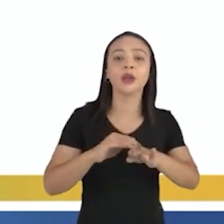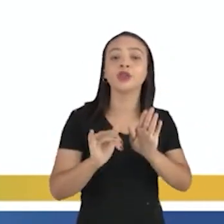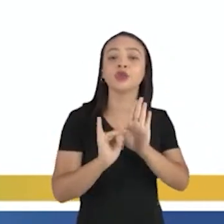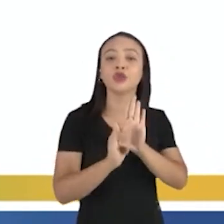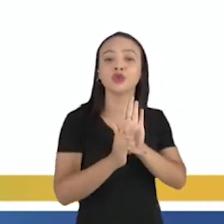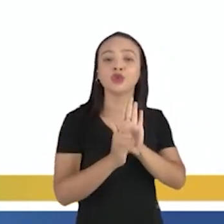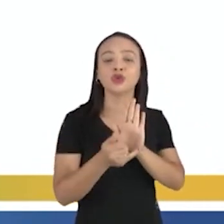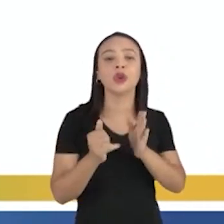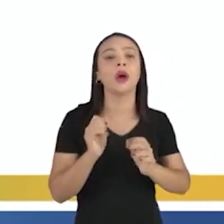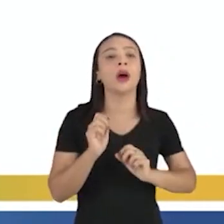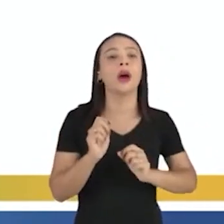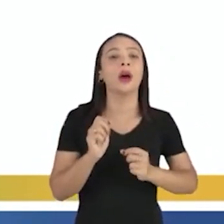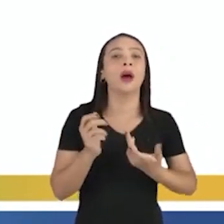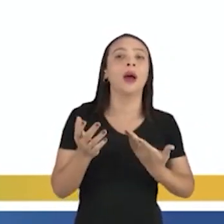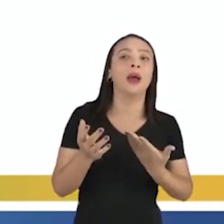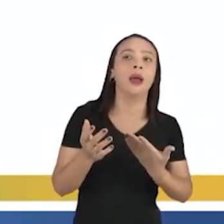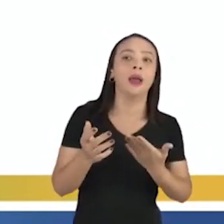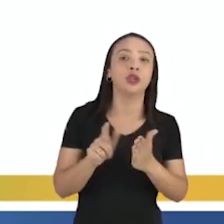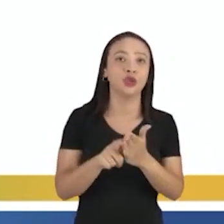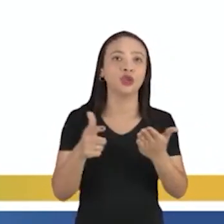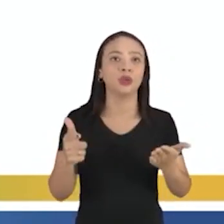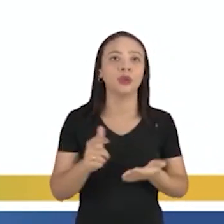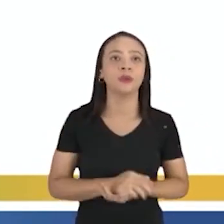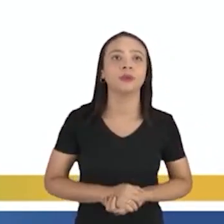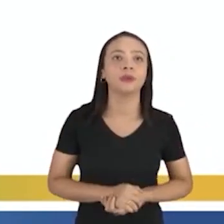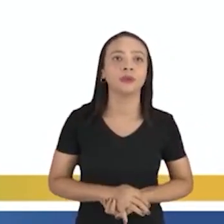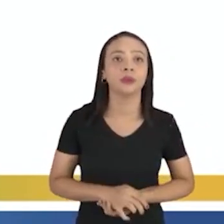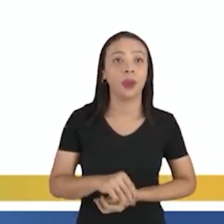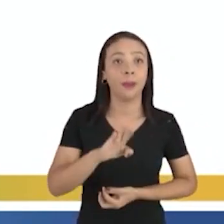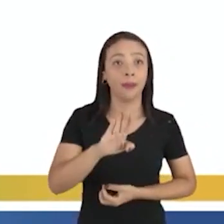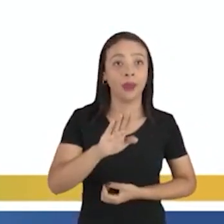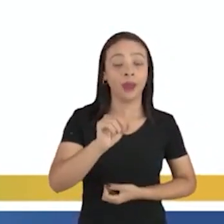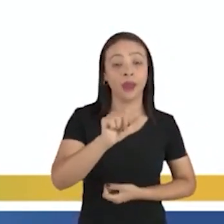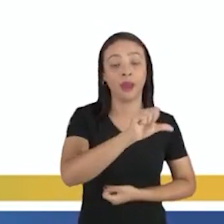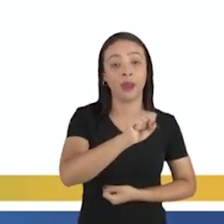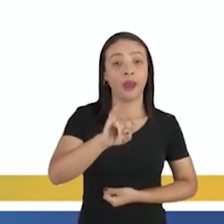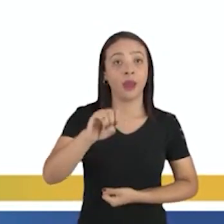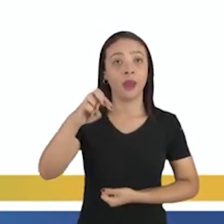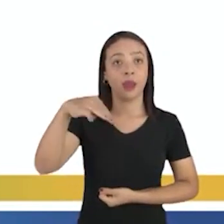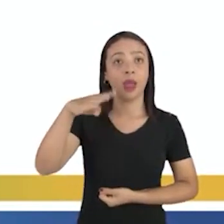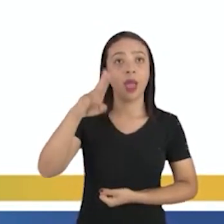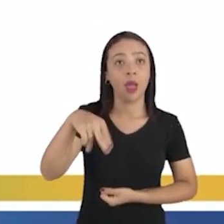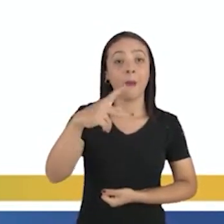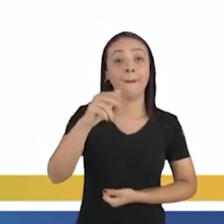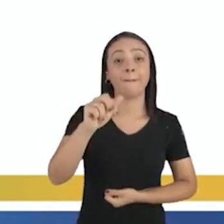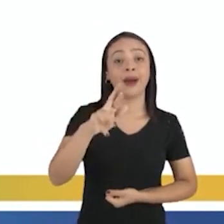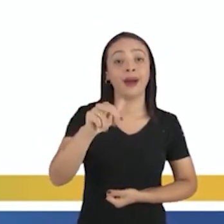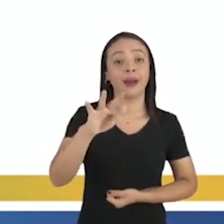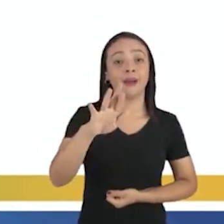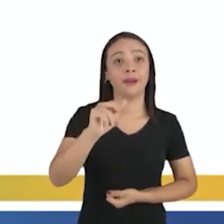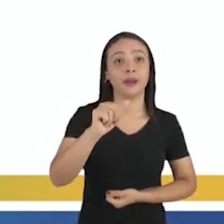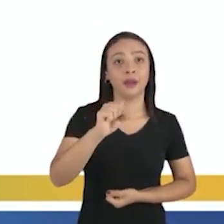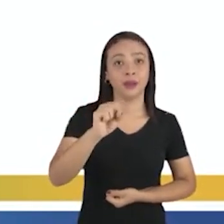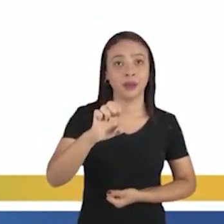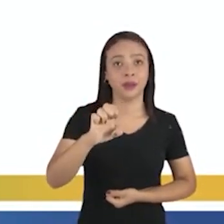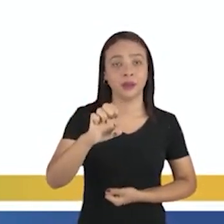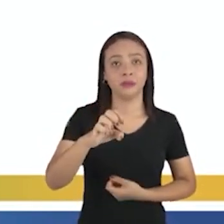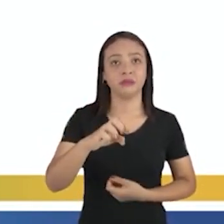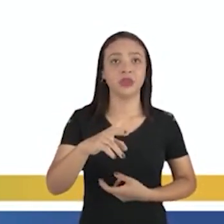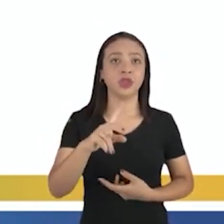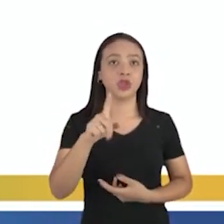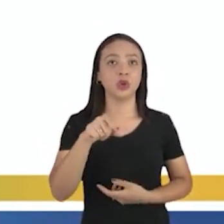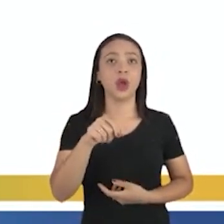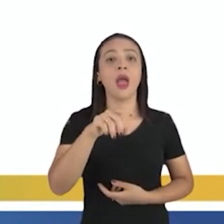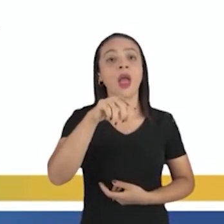e introduz, será que ele está introduzindo? B, sim, é uma paráfrase de é como me botarem